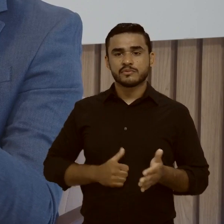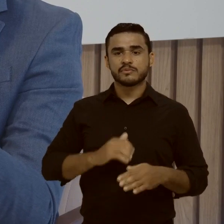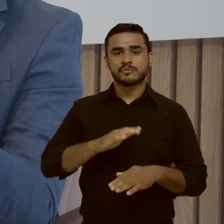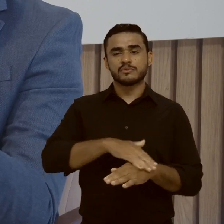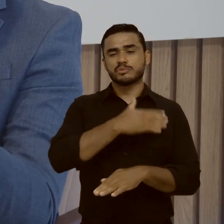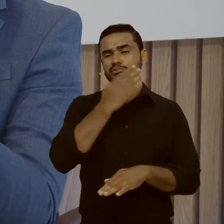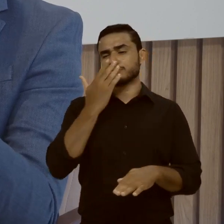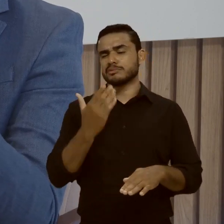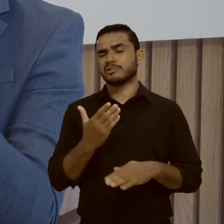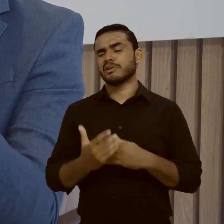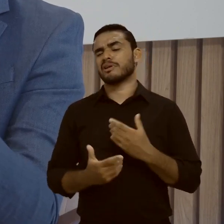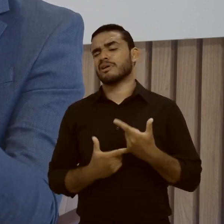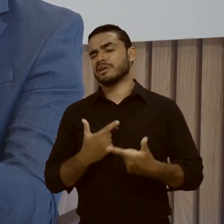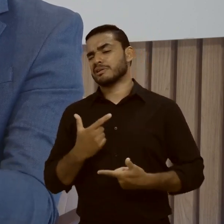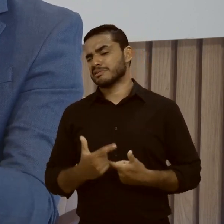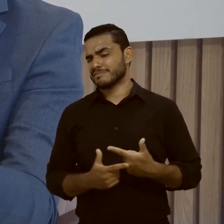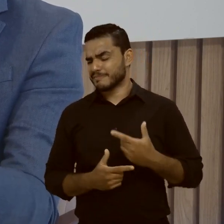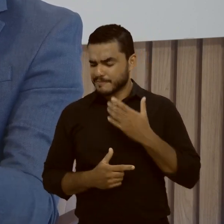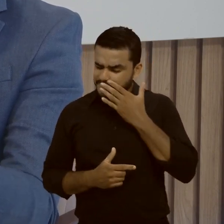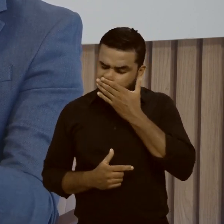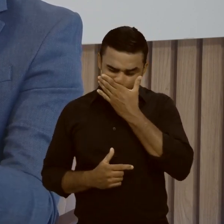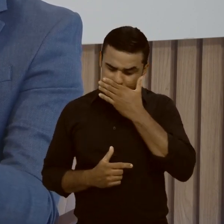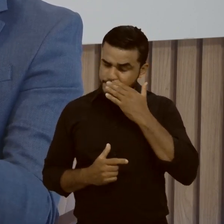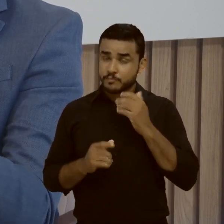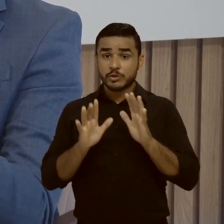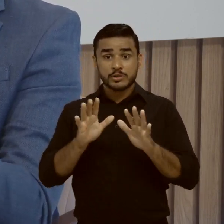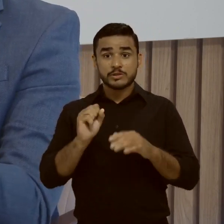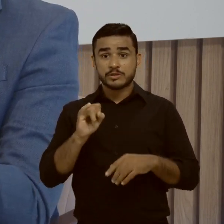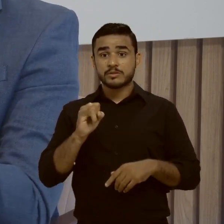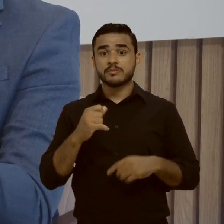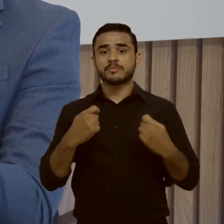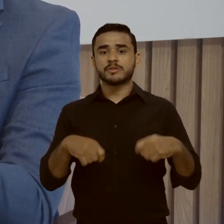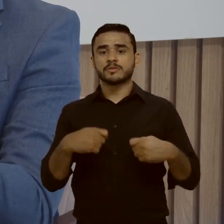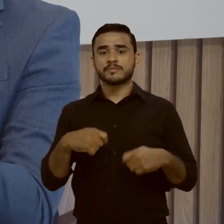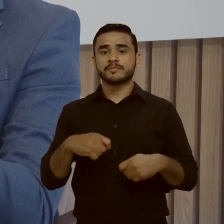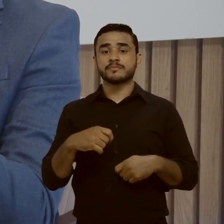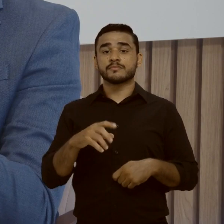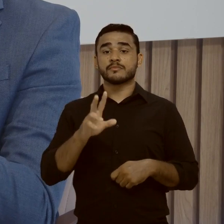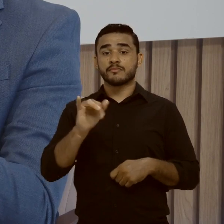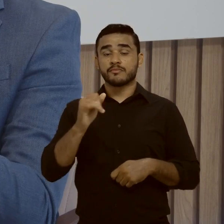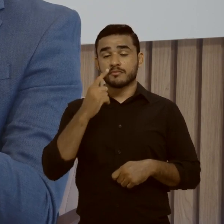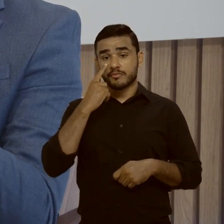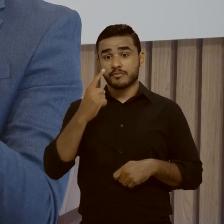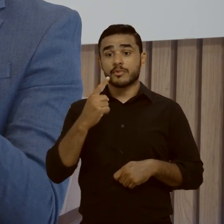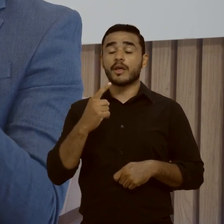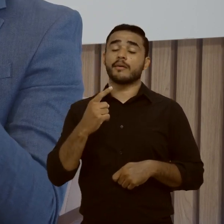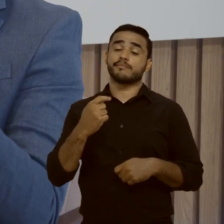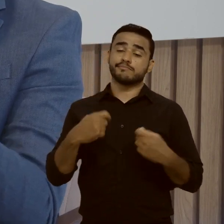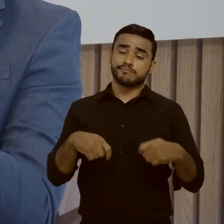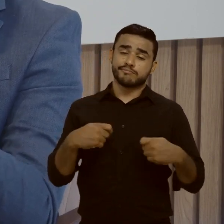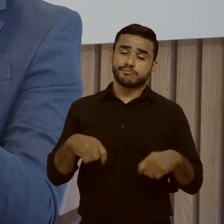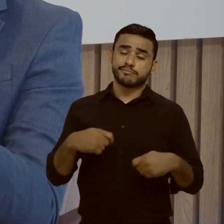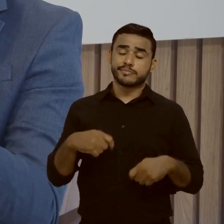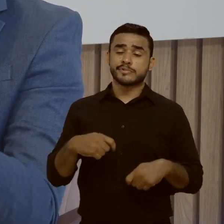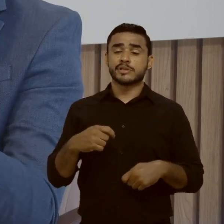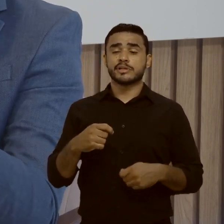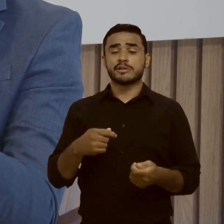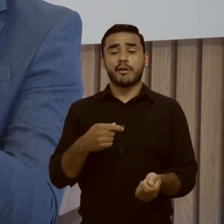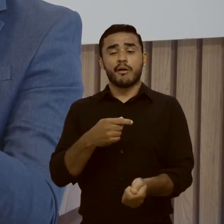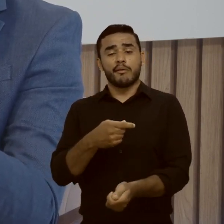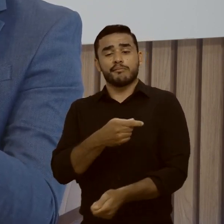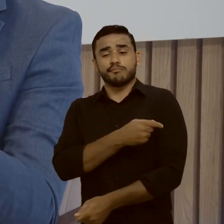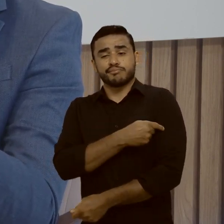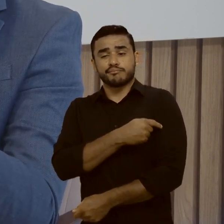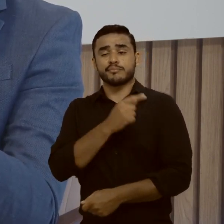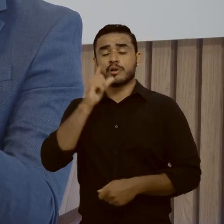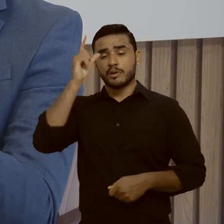trabalho. É um exame que, se não for feito com sedação, ele é bastante desconfortável. Então, tudo isso aumenta a resistência à realização